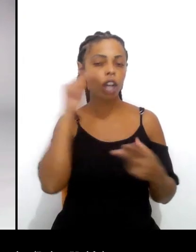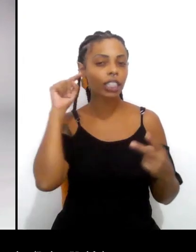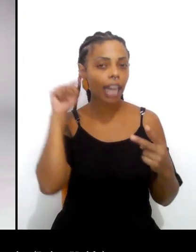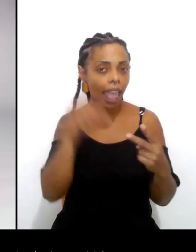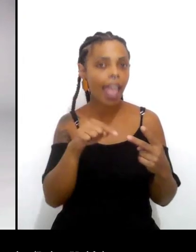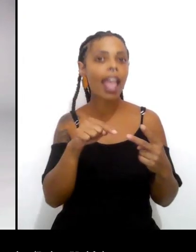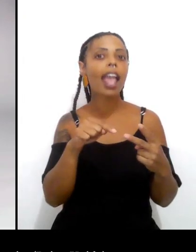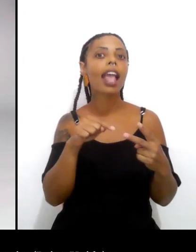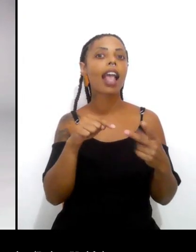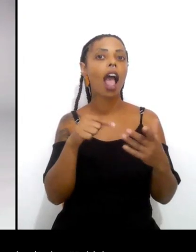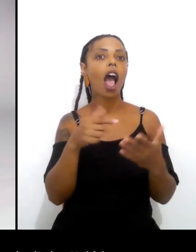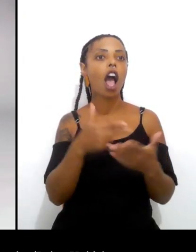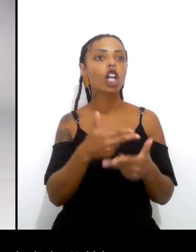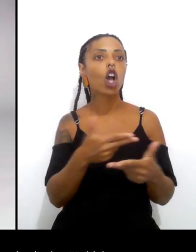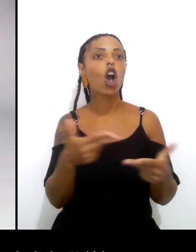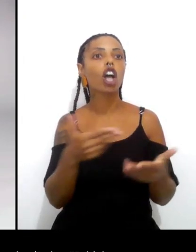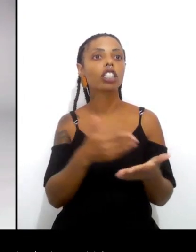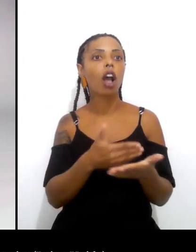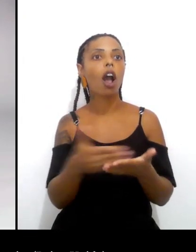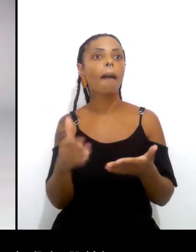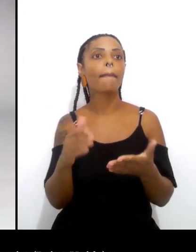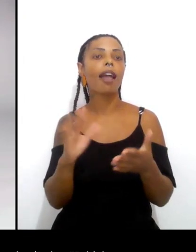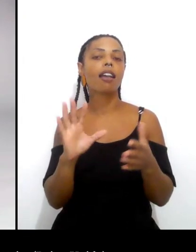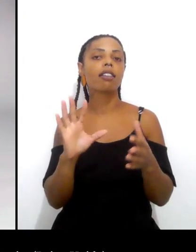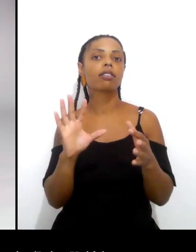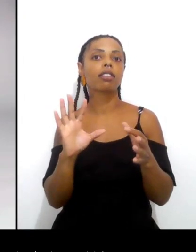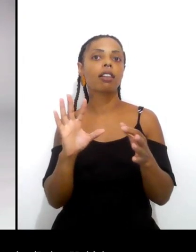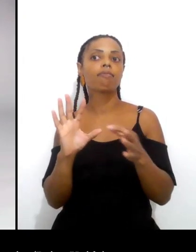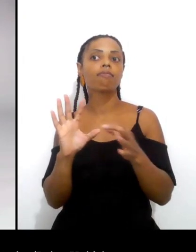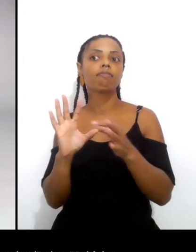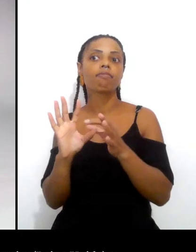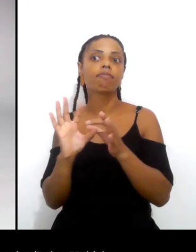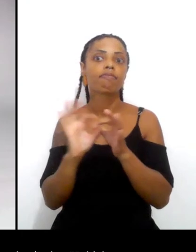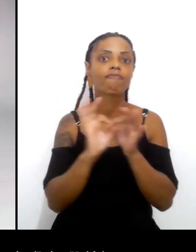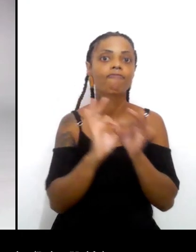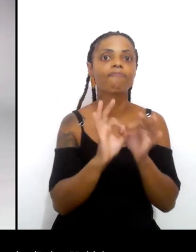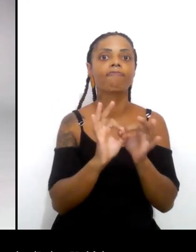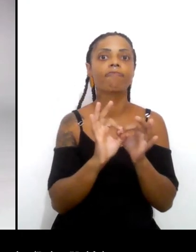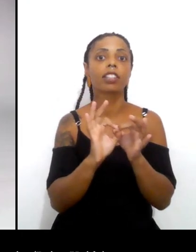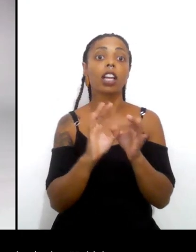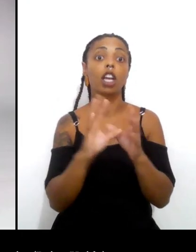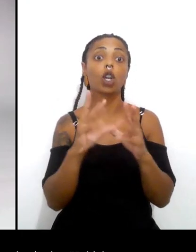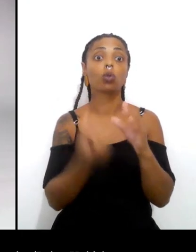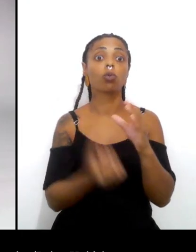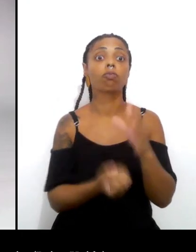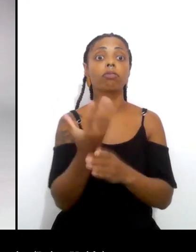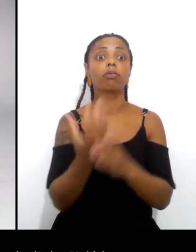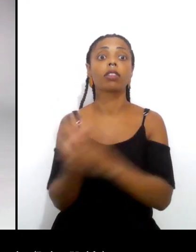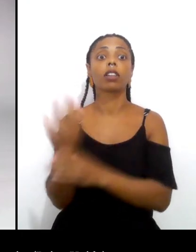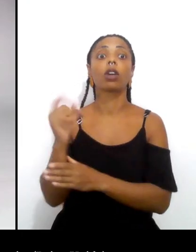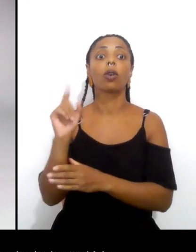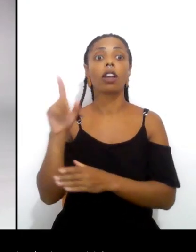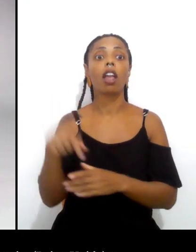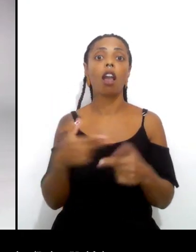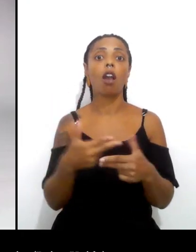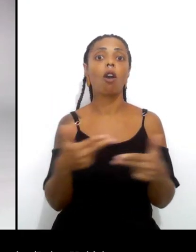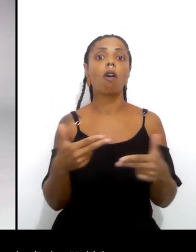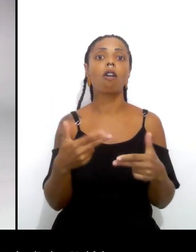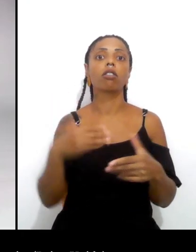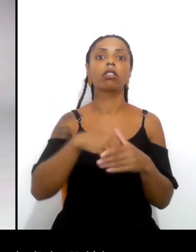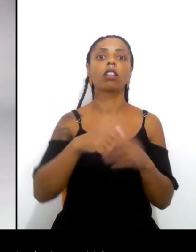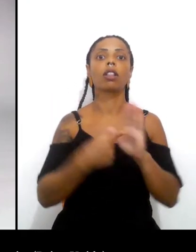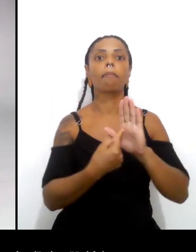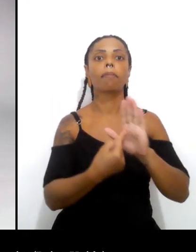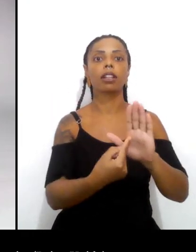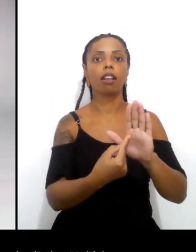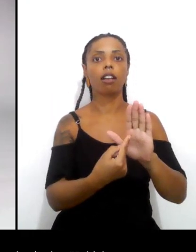se amarram e tudo isso vai surgir todas essas coisas vão surgir como elementos da apresentação eu espero